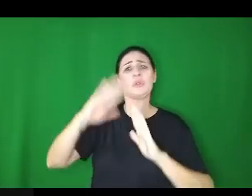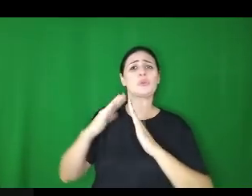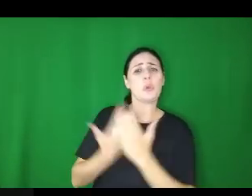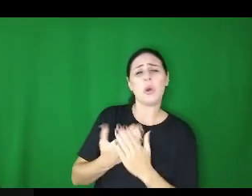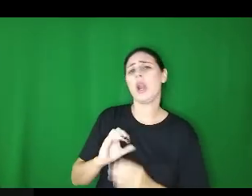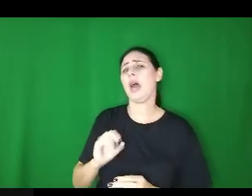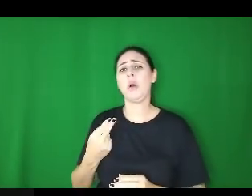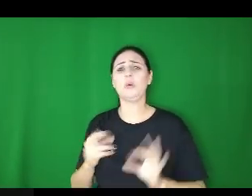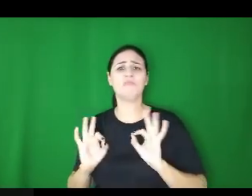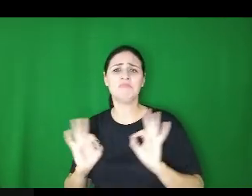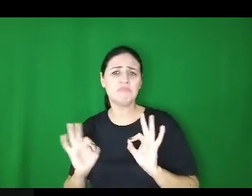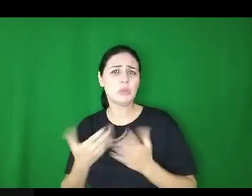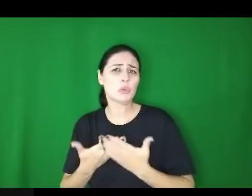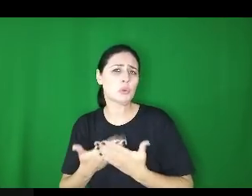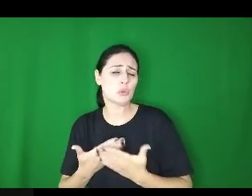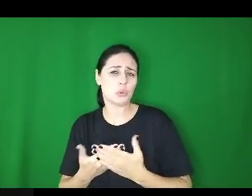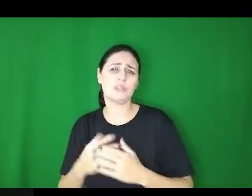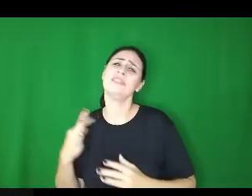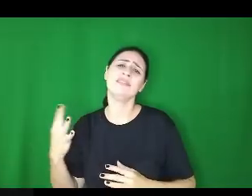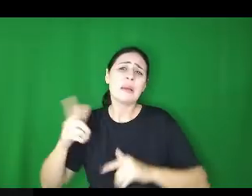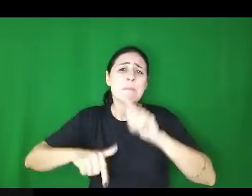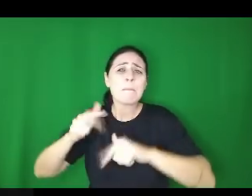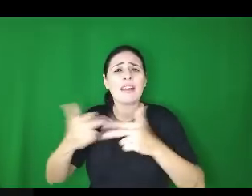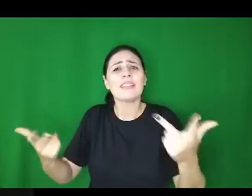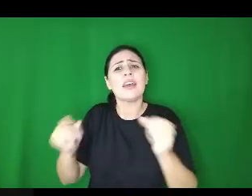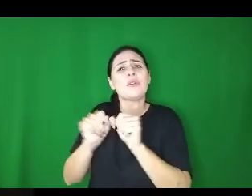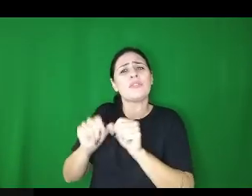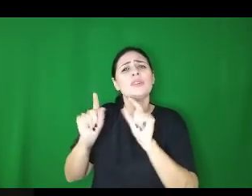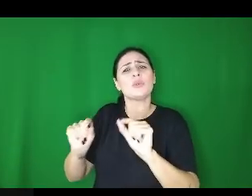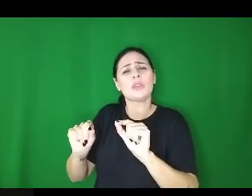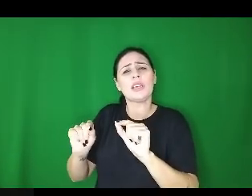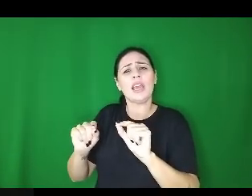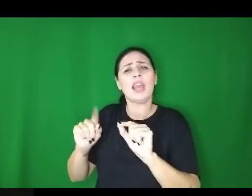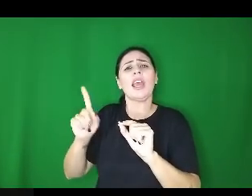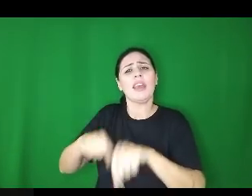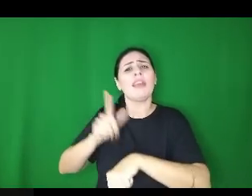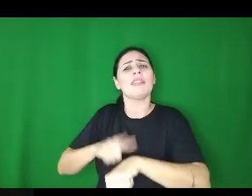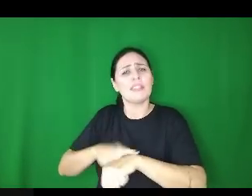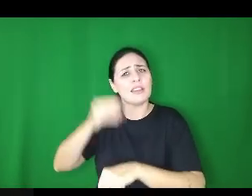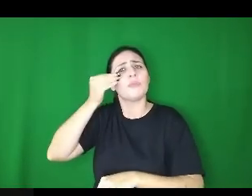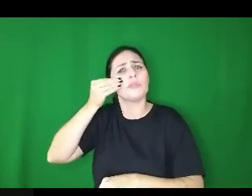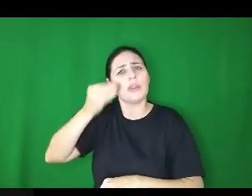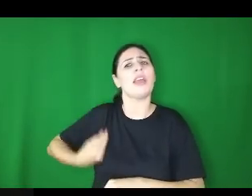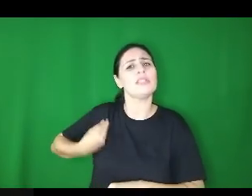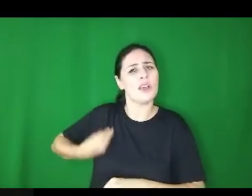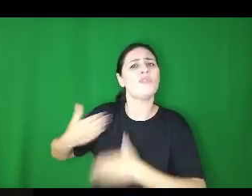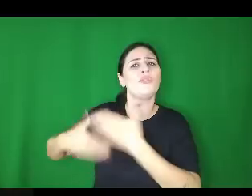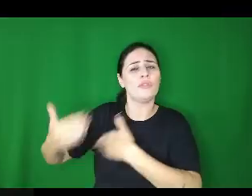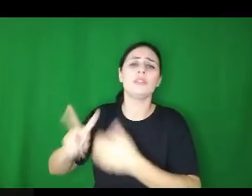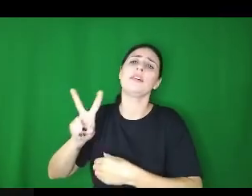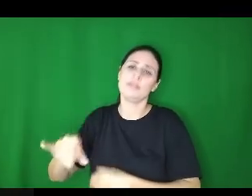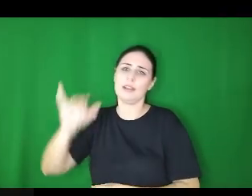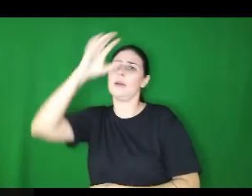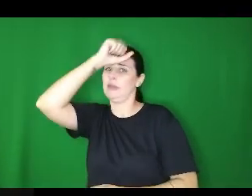vida cotidiana. Como esses objetos, e também identificar como é que eles são utilizados. Bom, isso para uma criança,